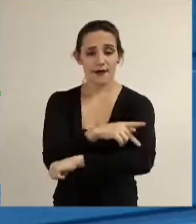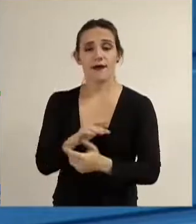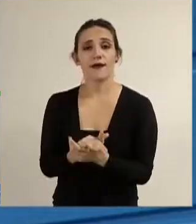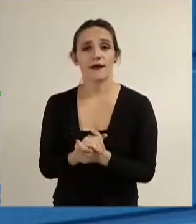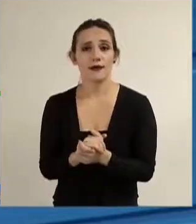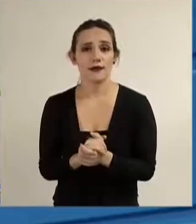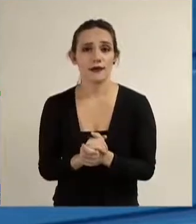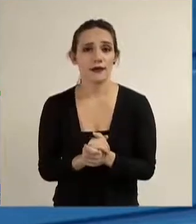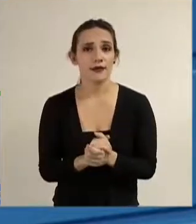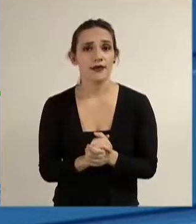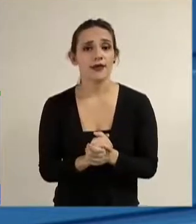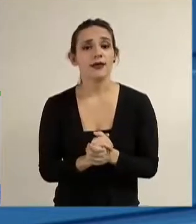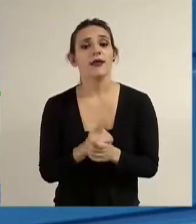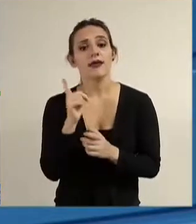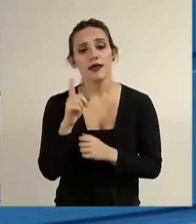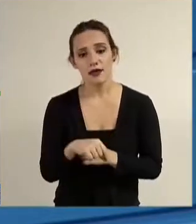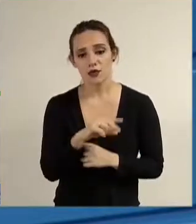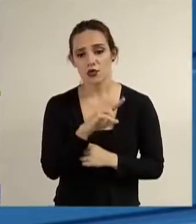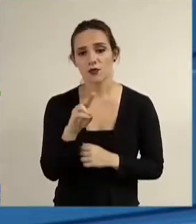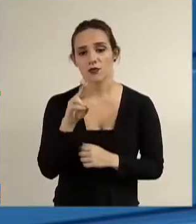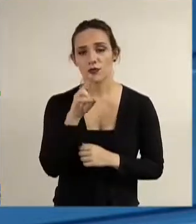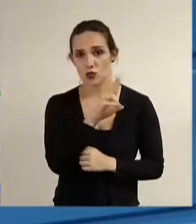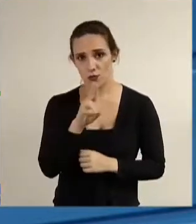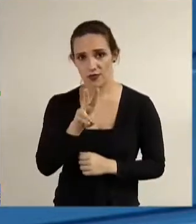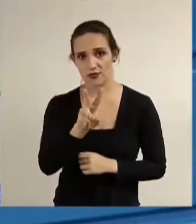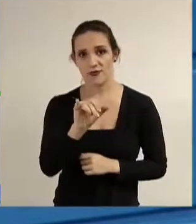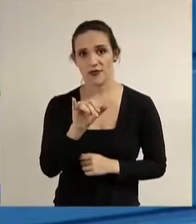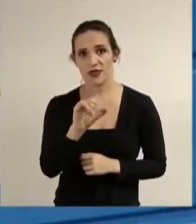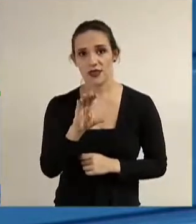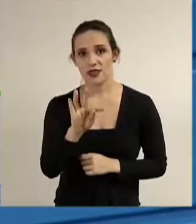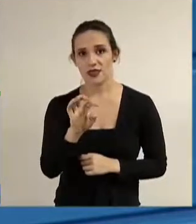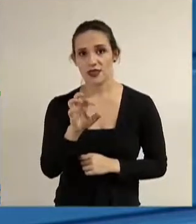Parque Ambiental Victélio de Pelegrim, ele é